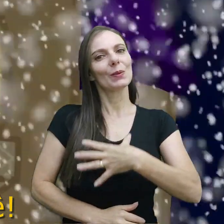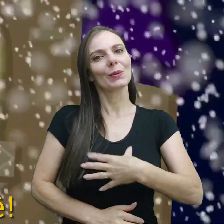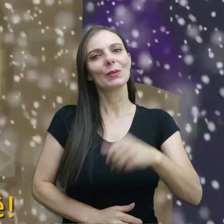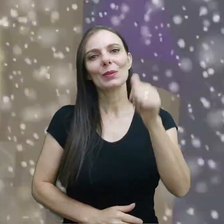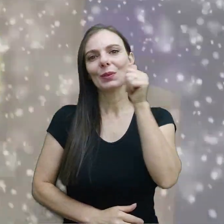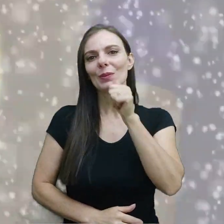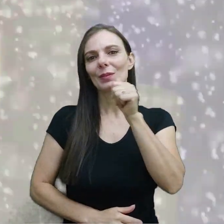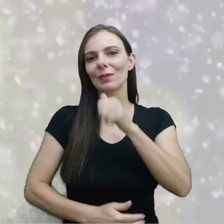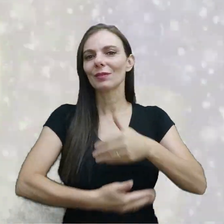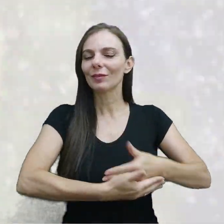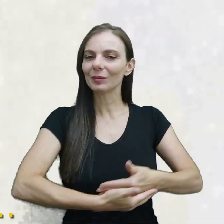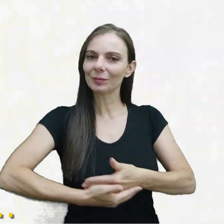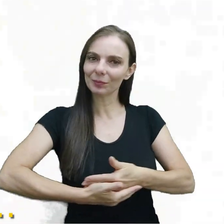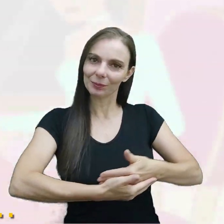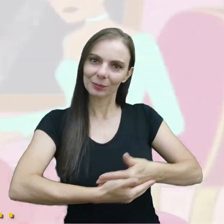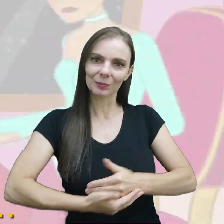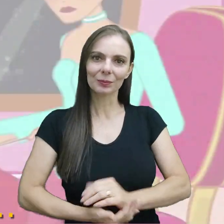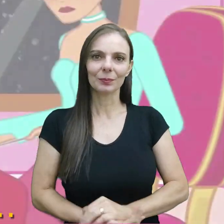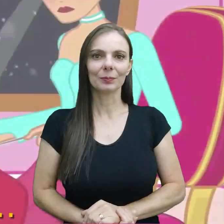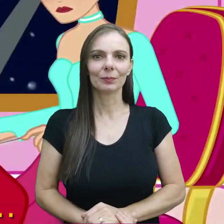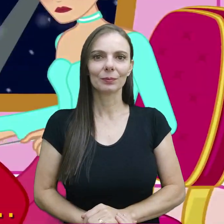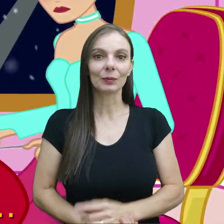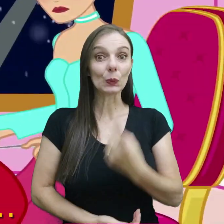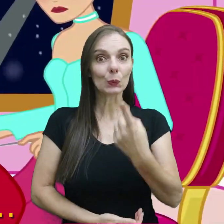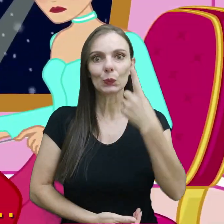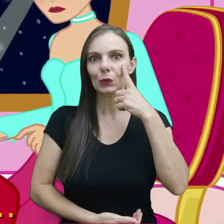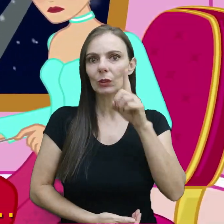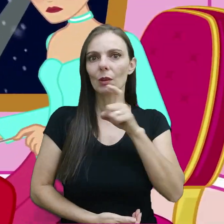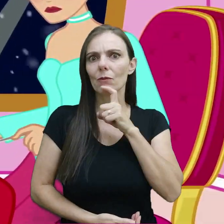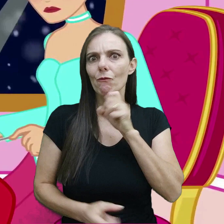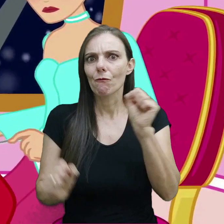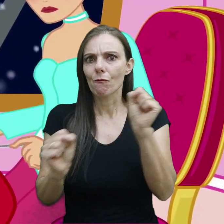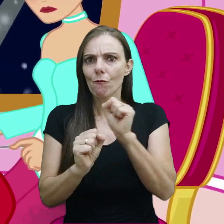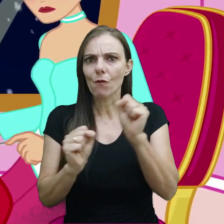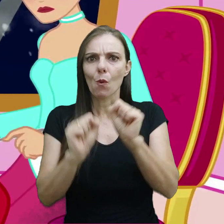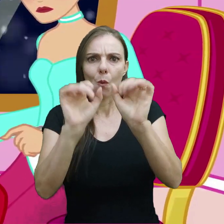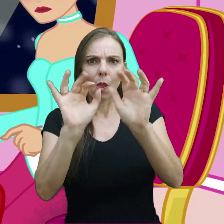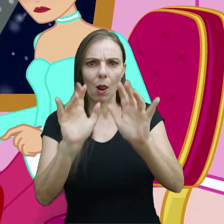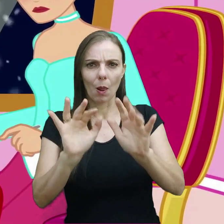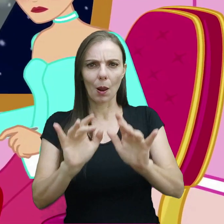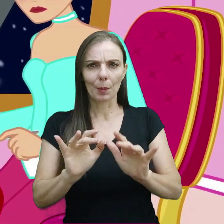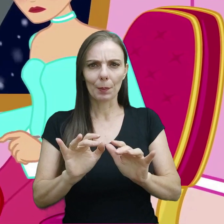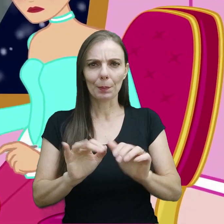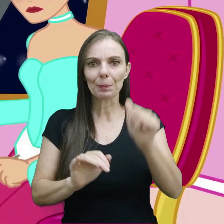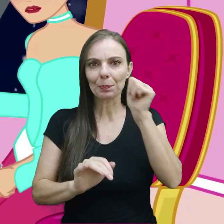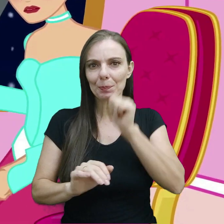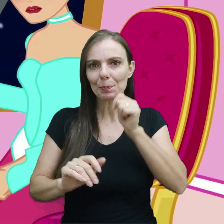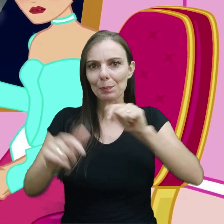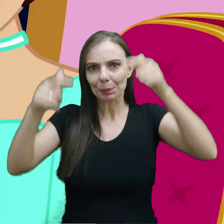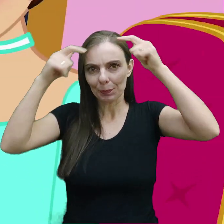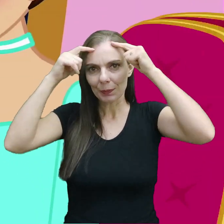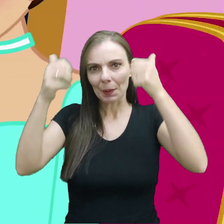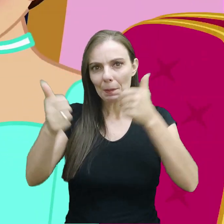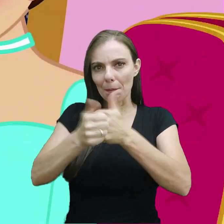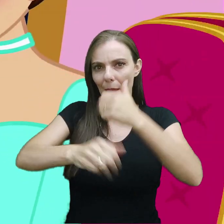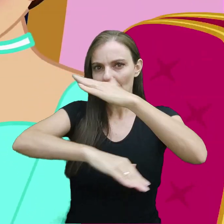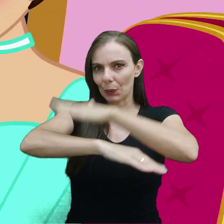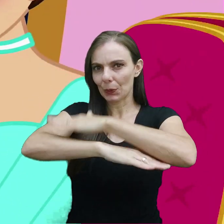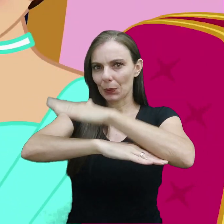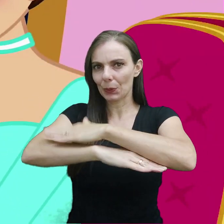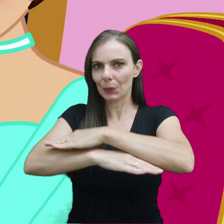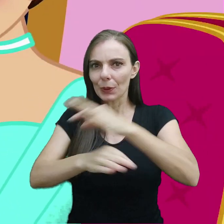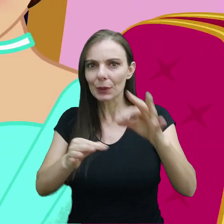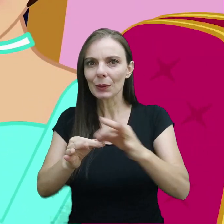menina bebê. Em um dia frio de inverno, enquanto a rainha estava costurando perto da janela, ela